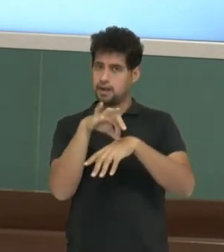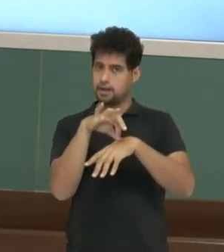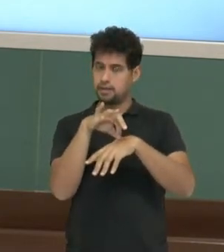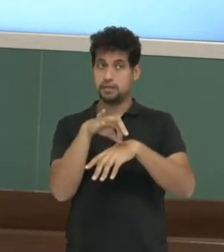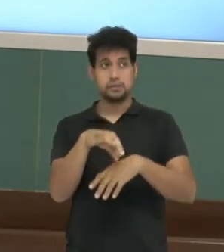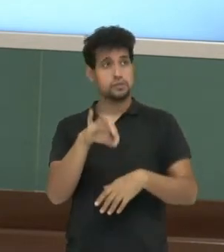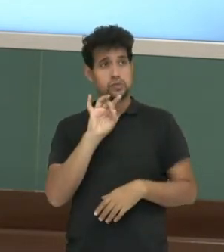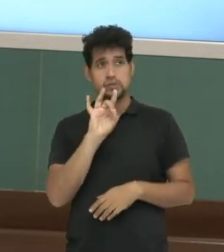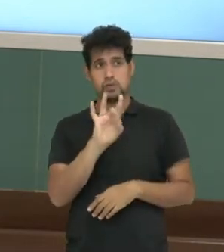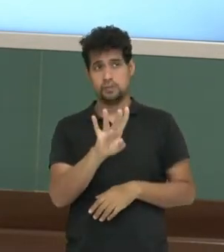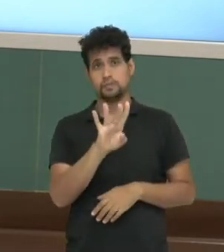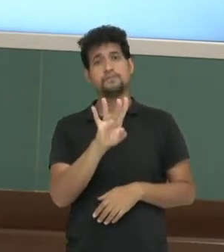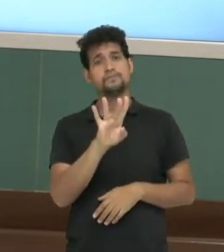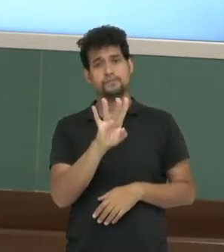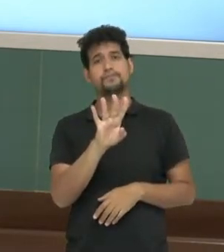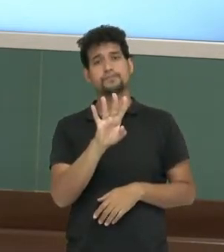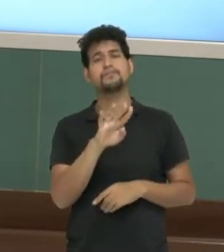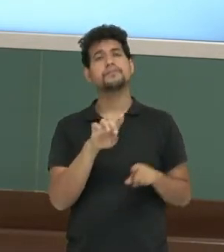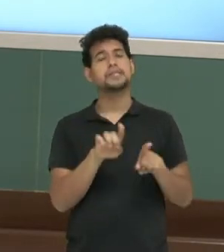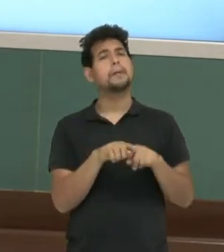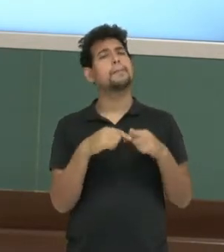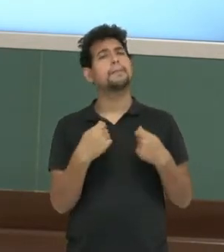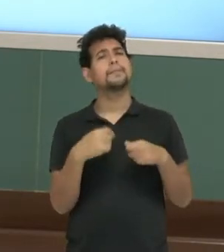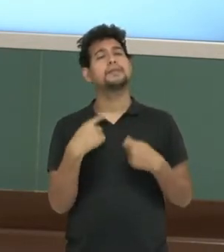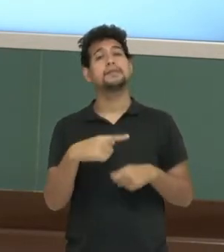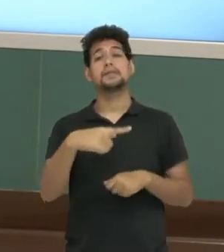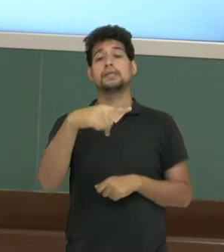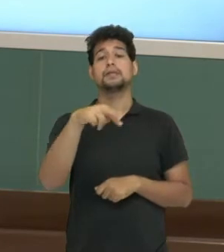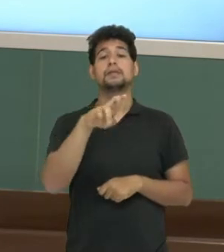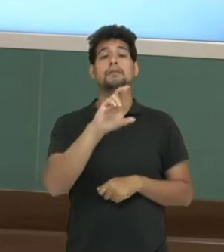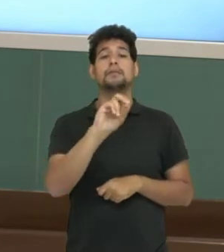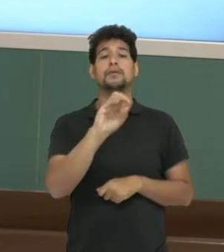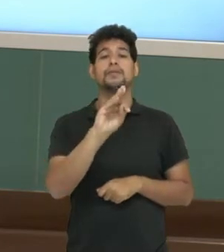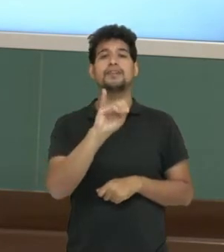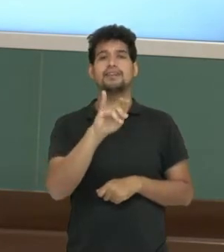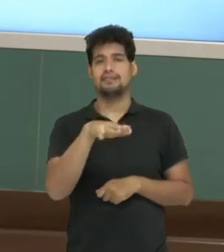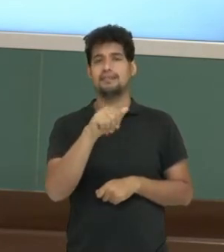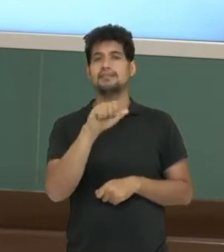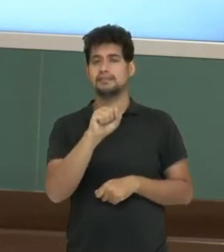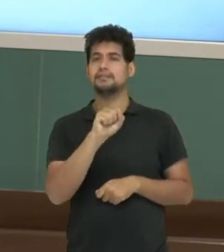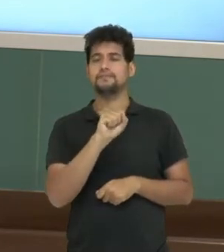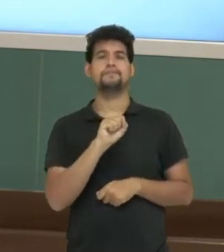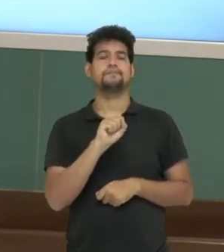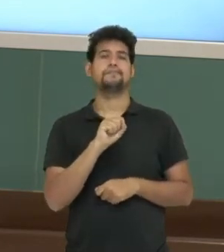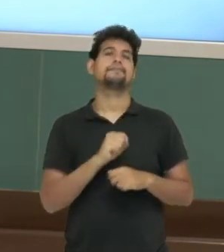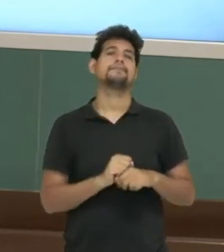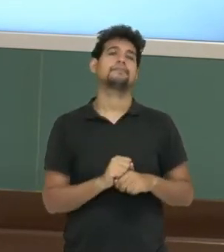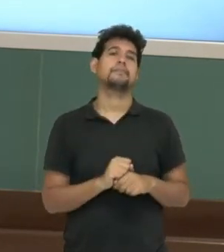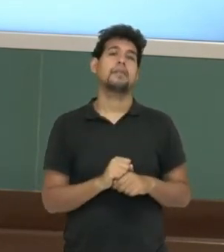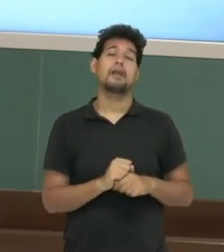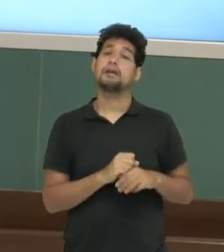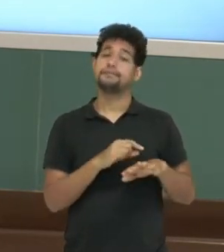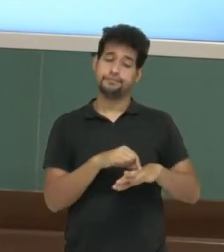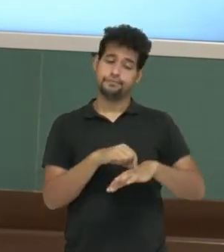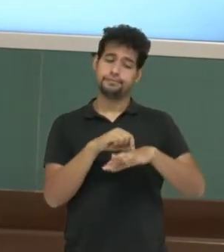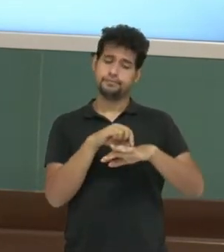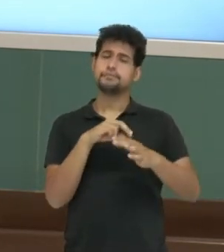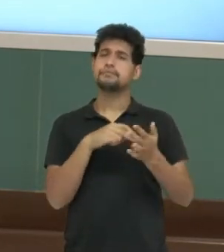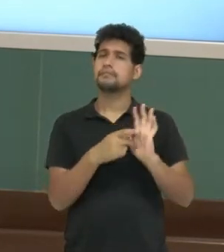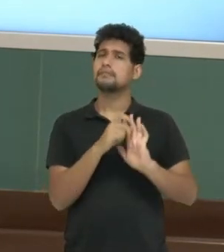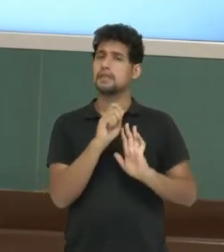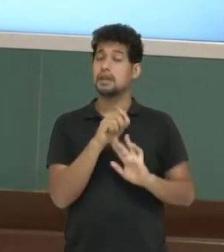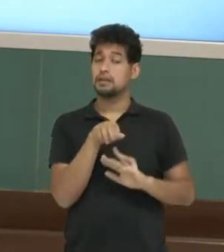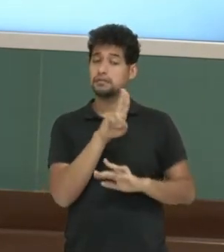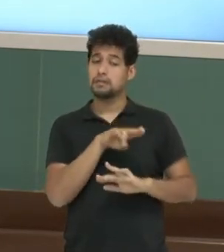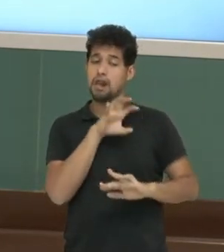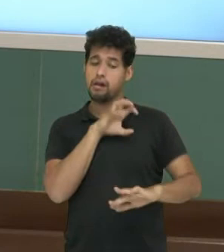ali riquíssima em proteínas e lipídios, né? Os carnívoros, então, que adotam